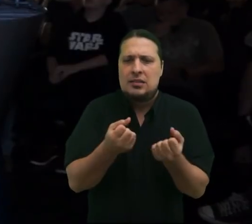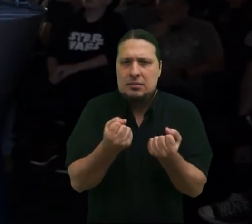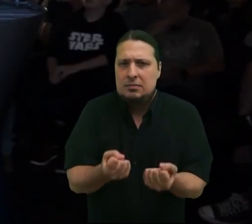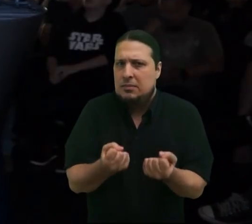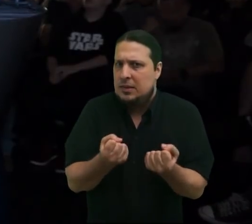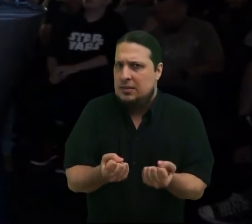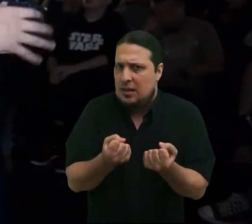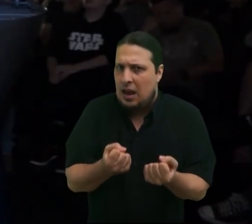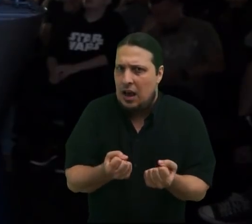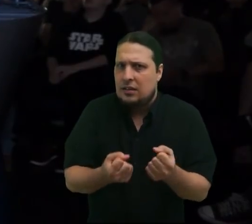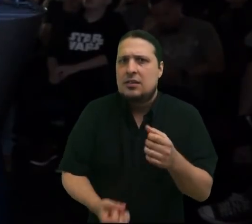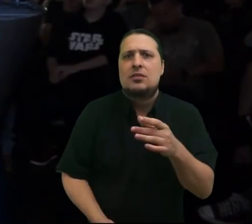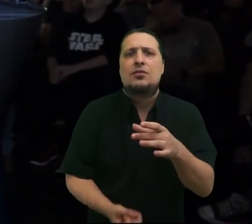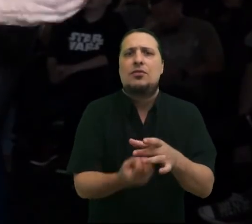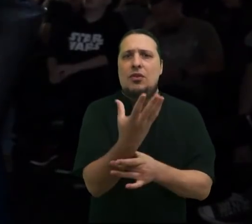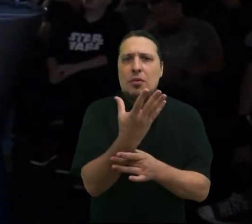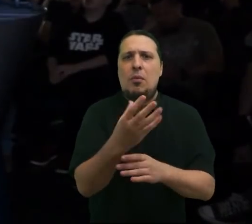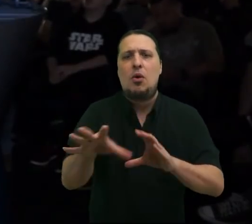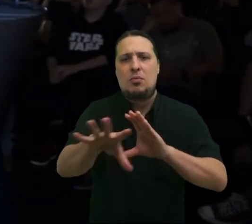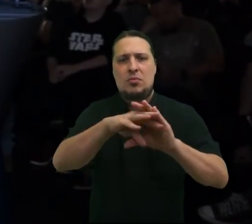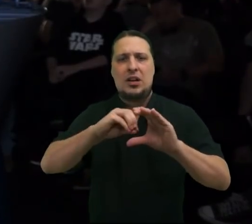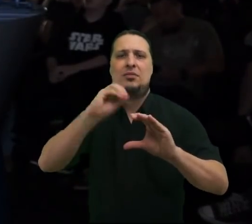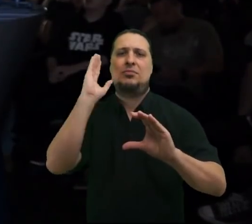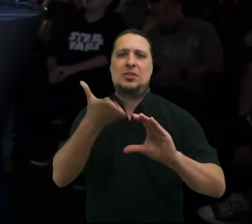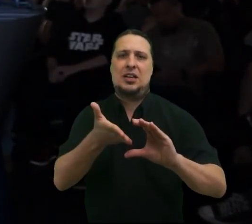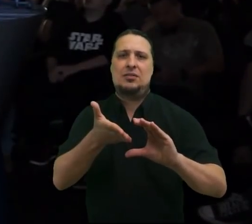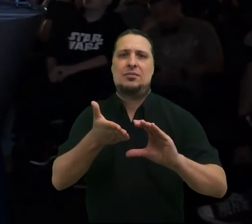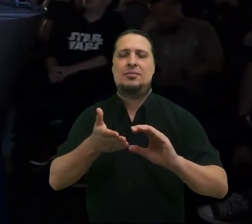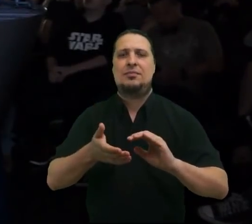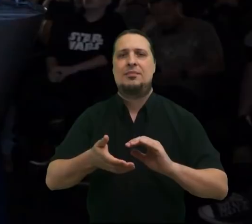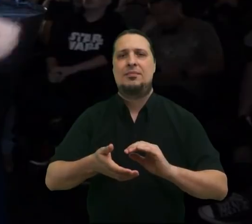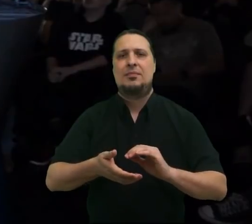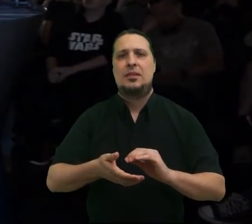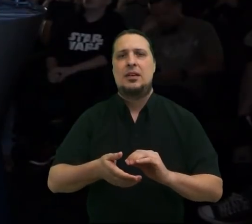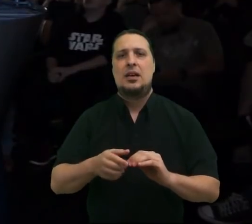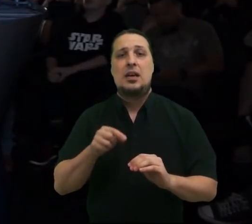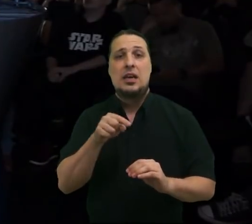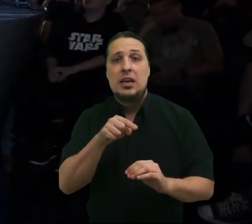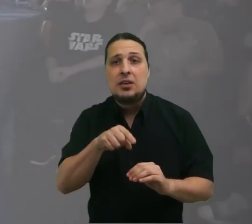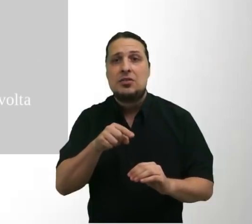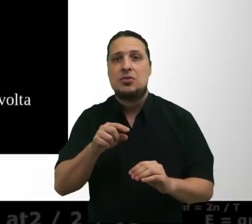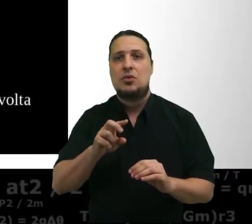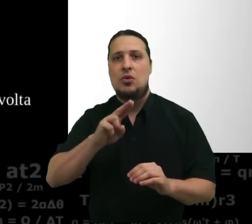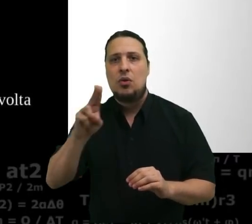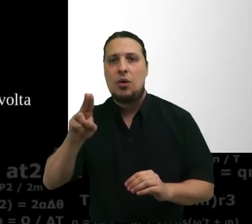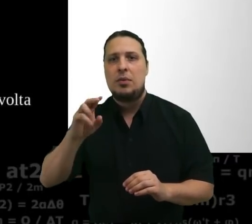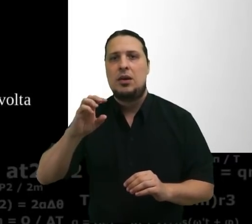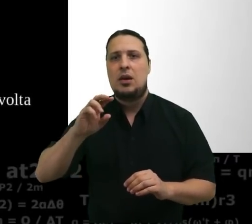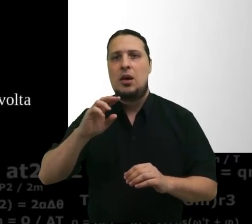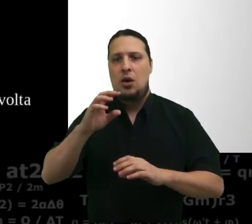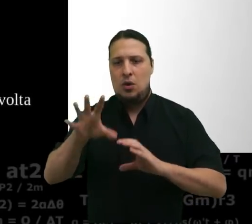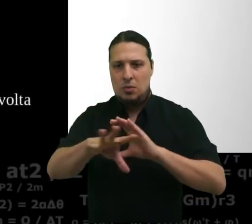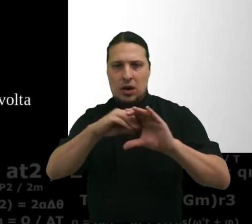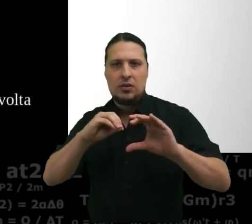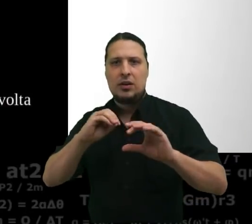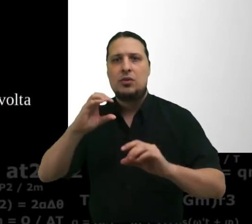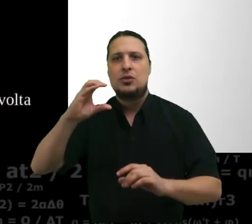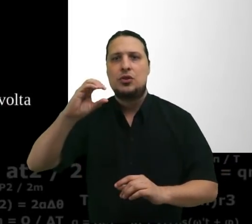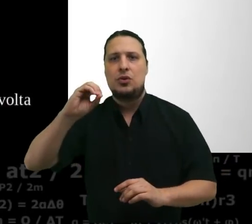sido muito, muito densa lá no início. E uma região muito, muito densa vai gerar uma galáxia gigantesca.